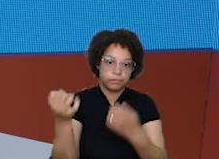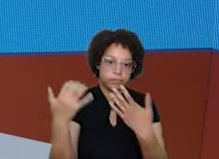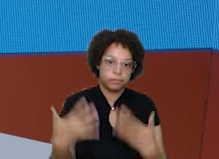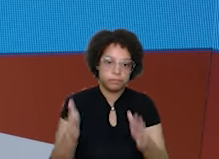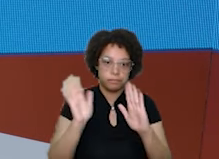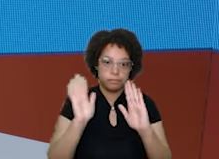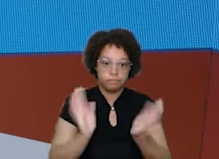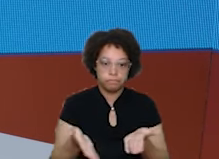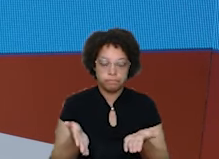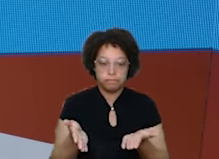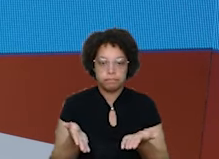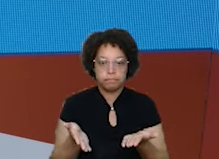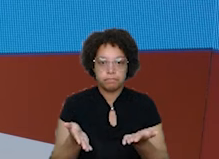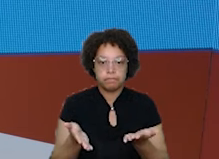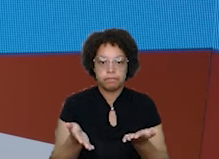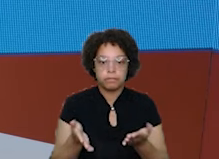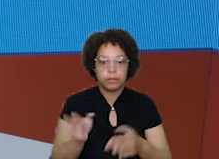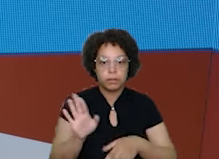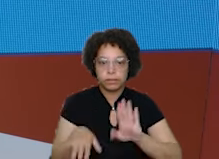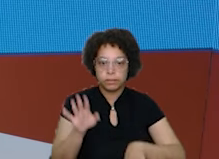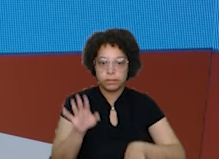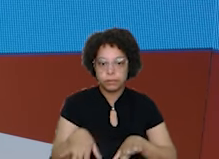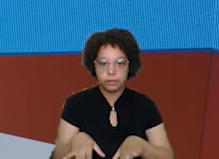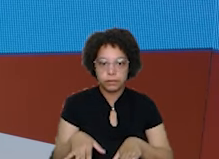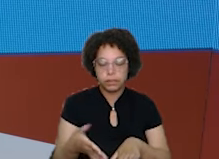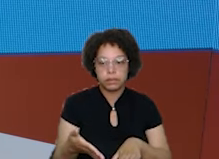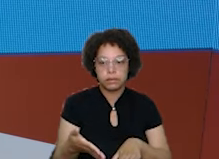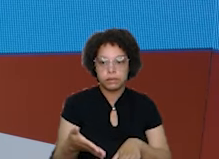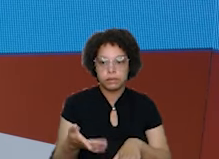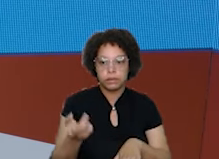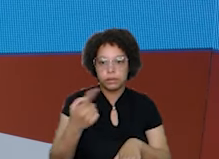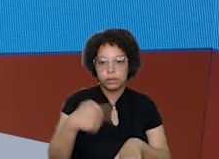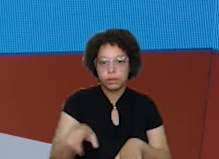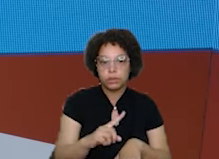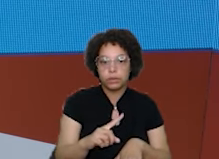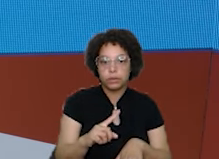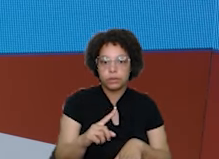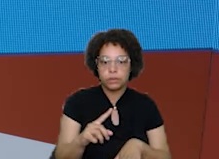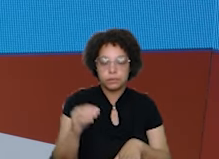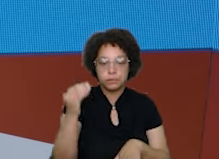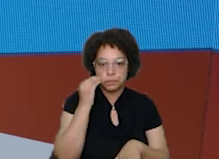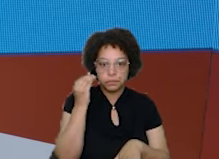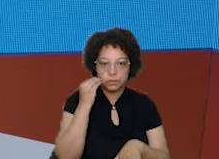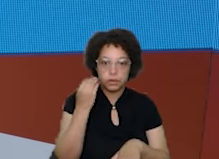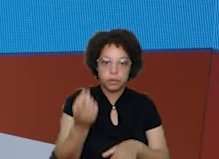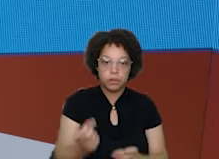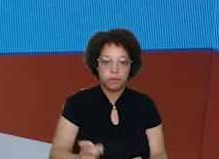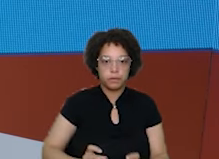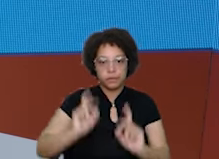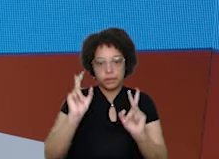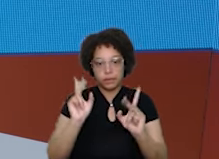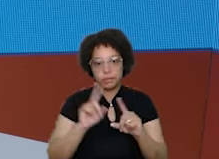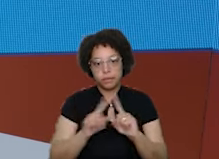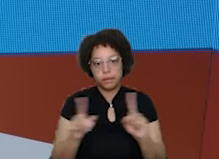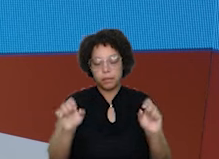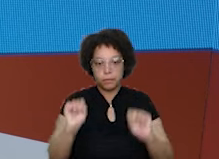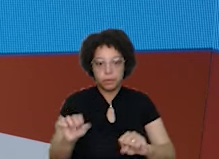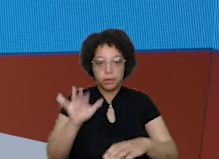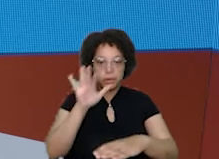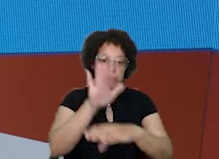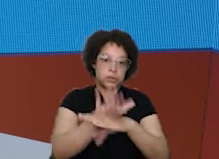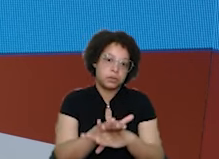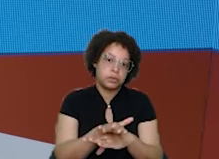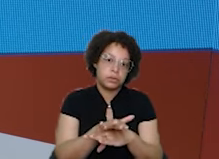né Poxa nem sempre a gente faz uma ação com o intuito de fazer uma venda em si mas ela pode ajudar a gente a